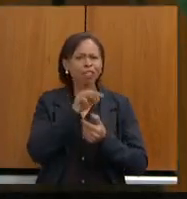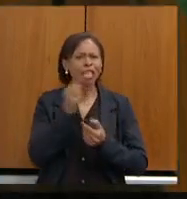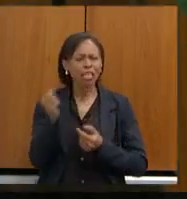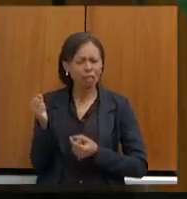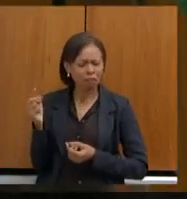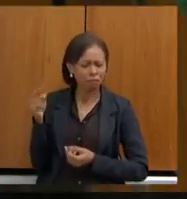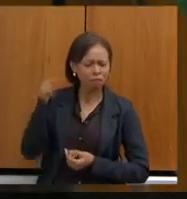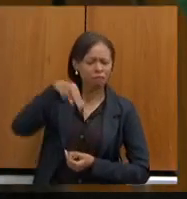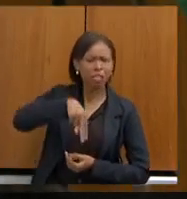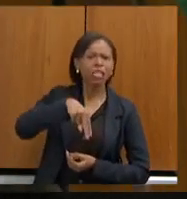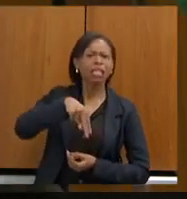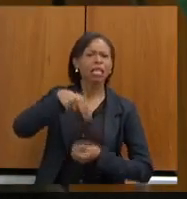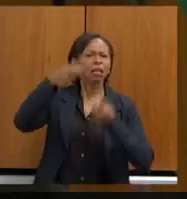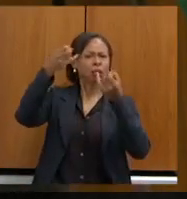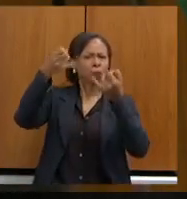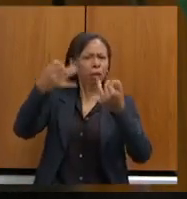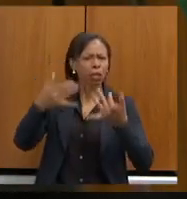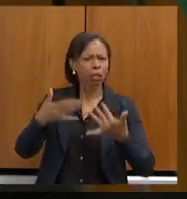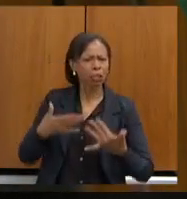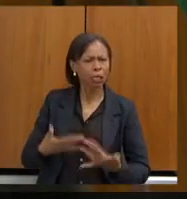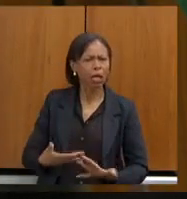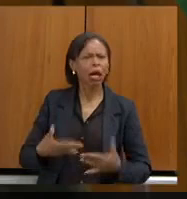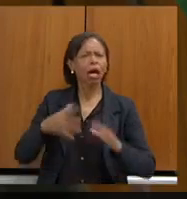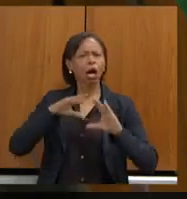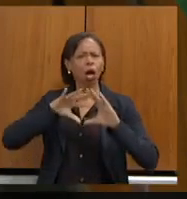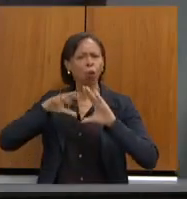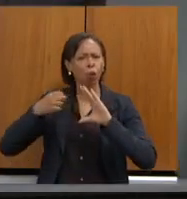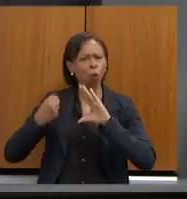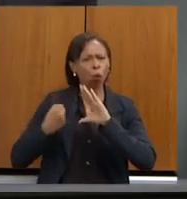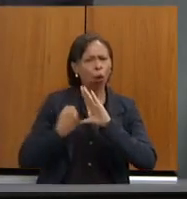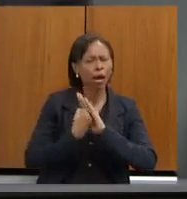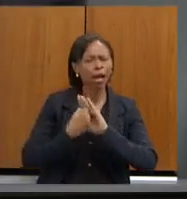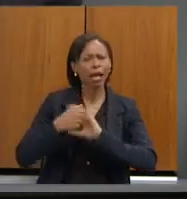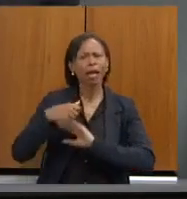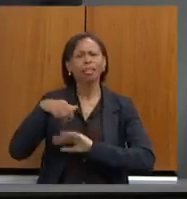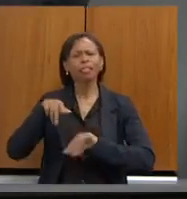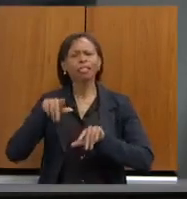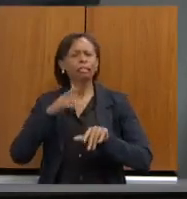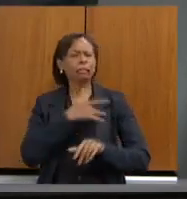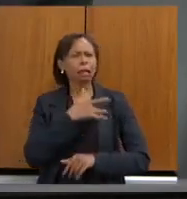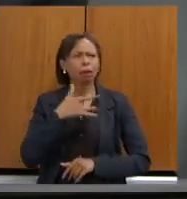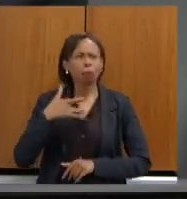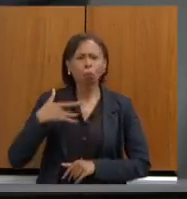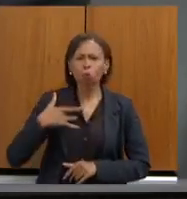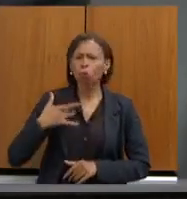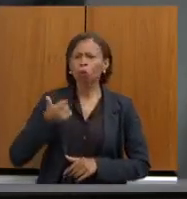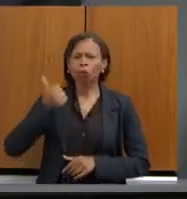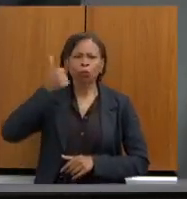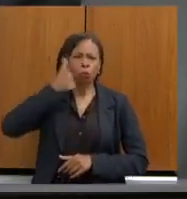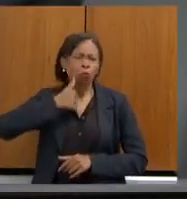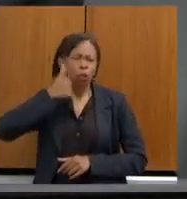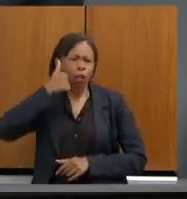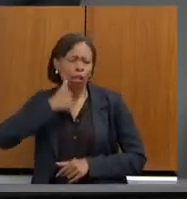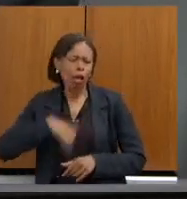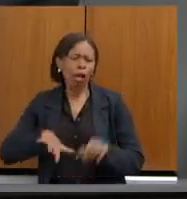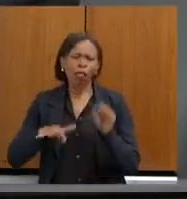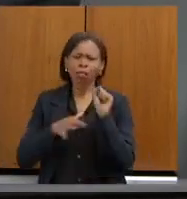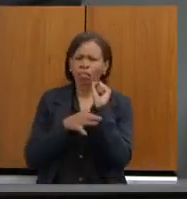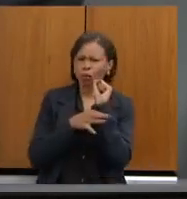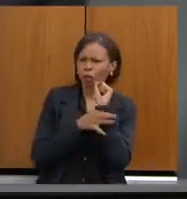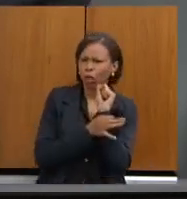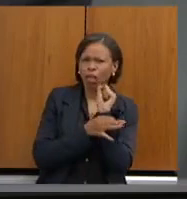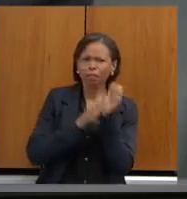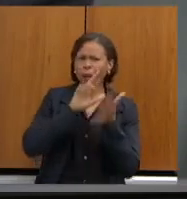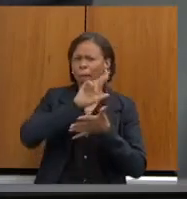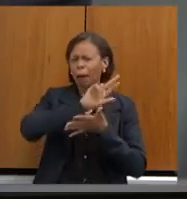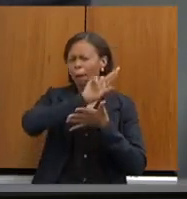essas colocações Proerd questão de saúde a questão de de mulheres de todos os seguranças de todas as